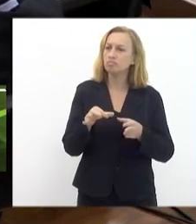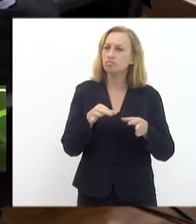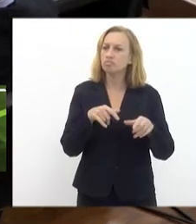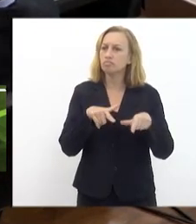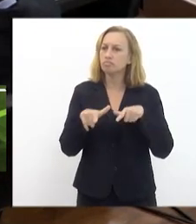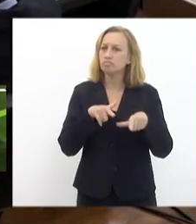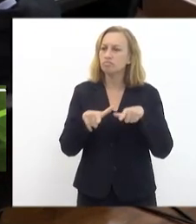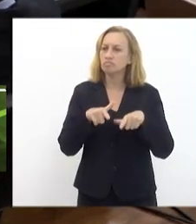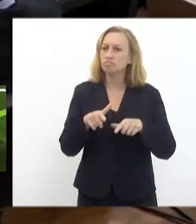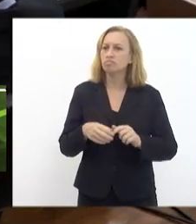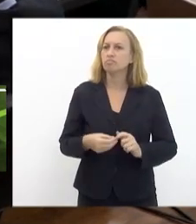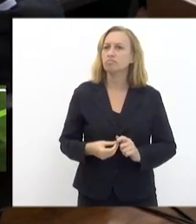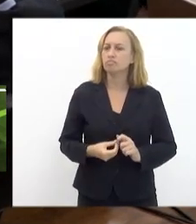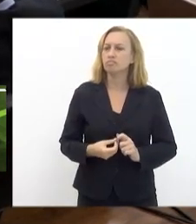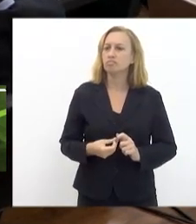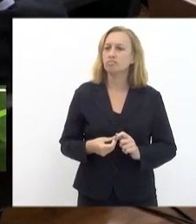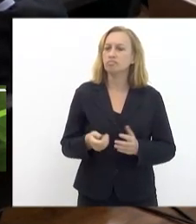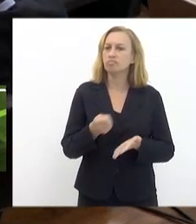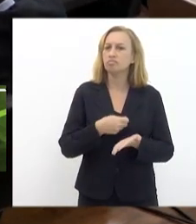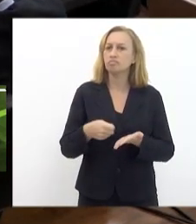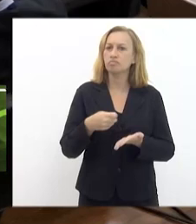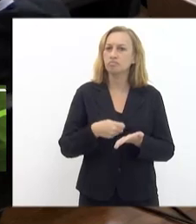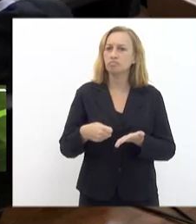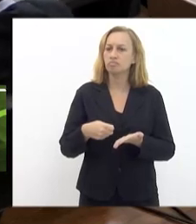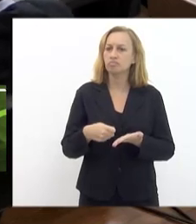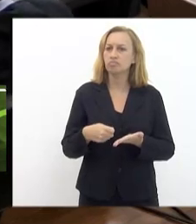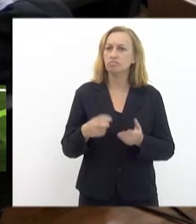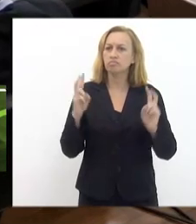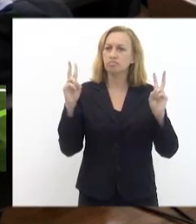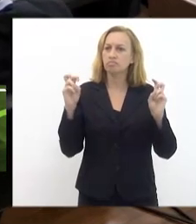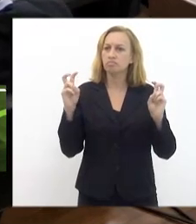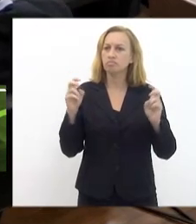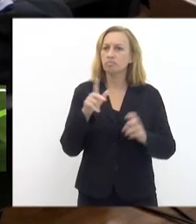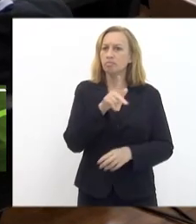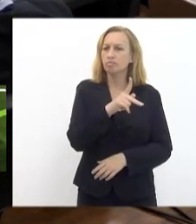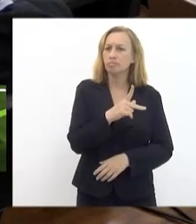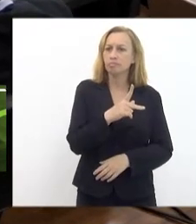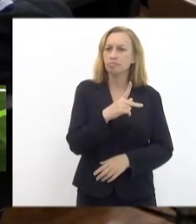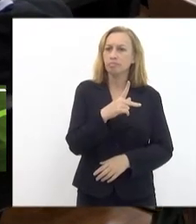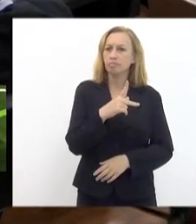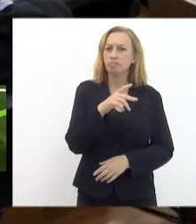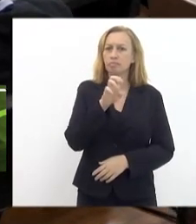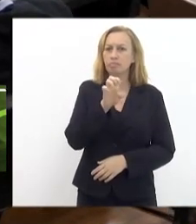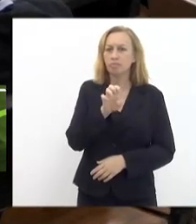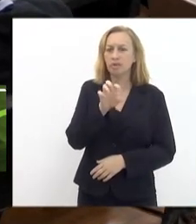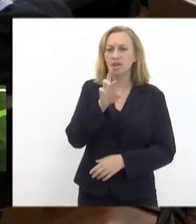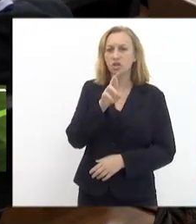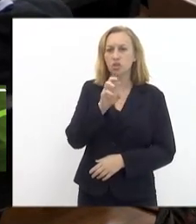trabalhos e anotadas as seguintes questões Pedro por favor